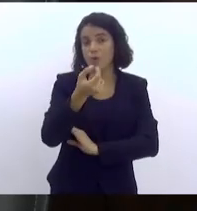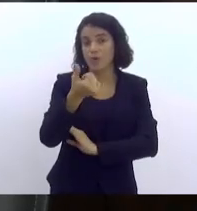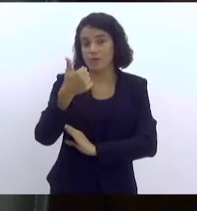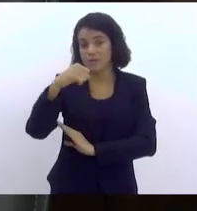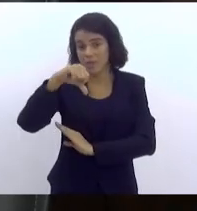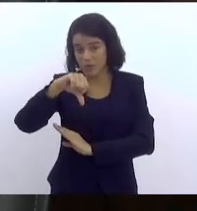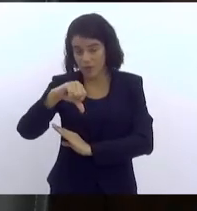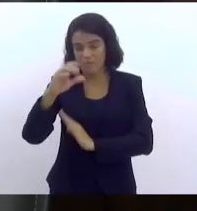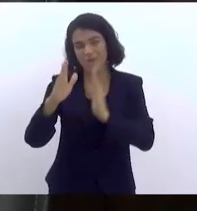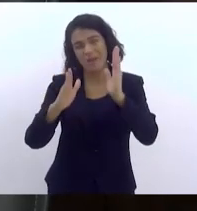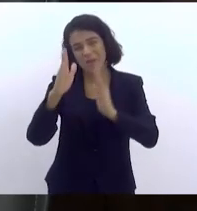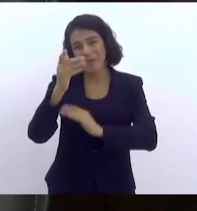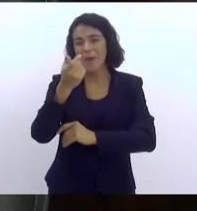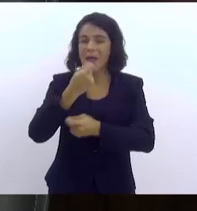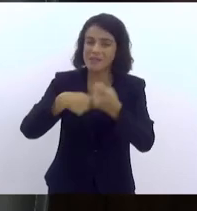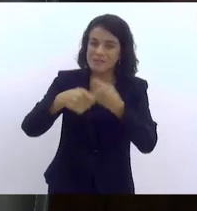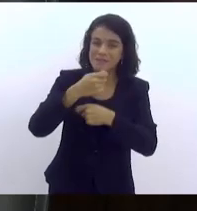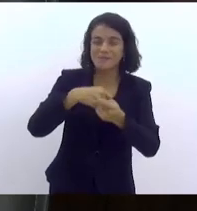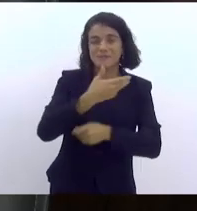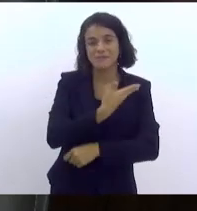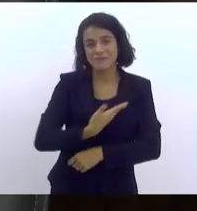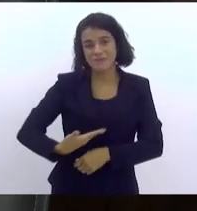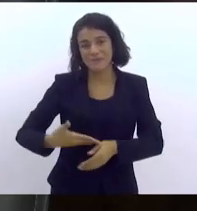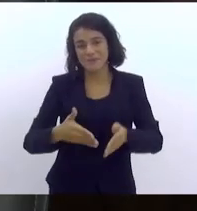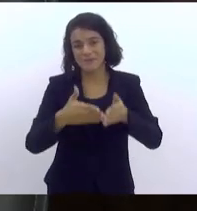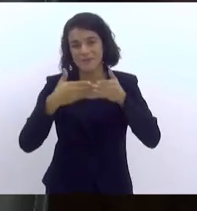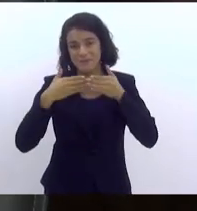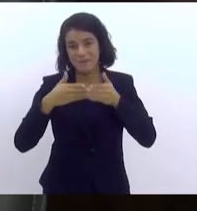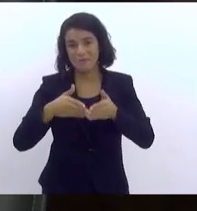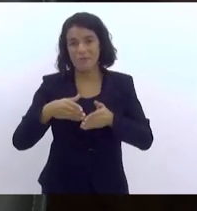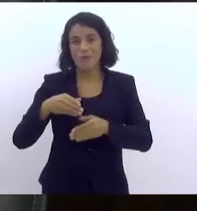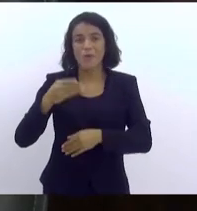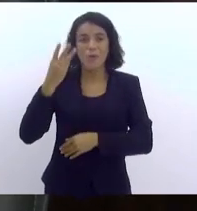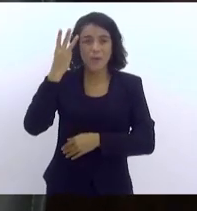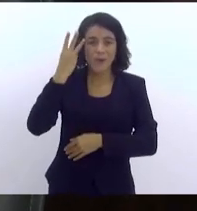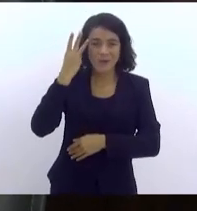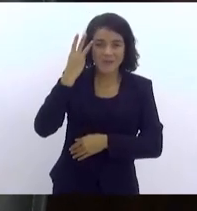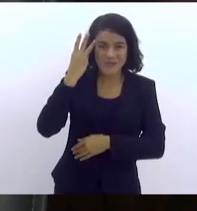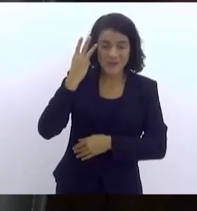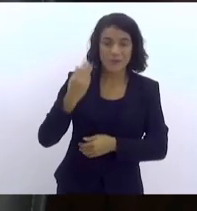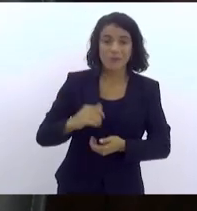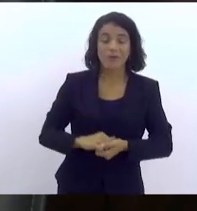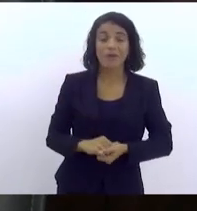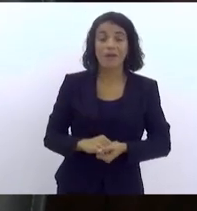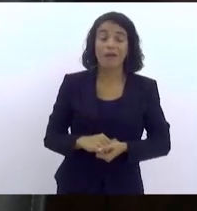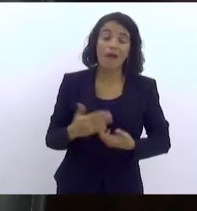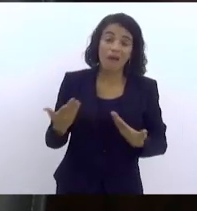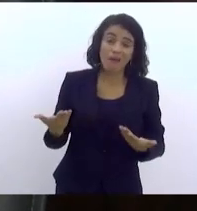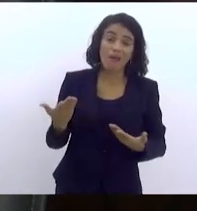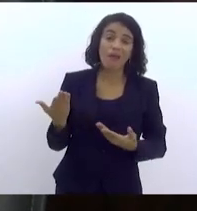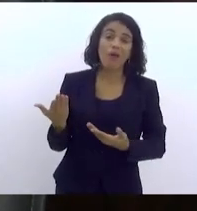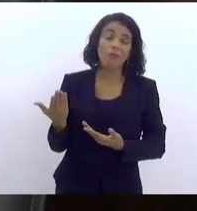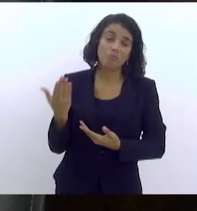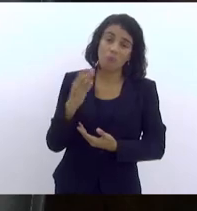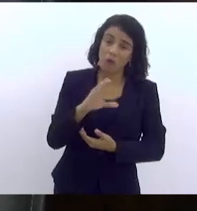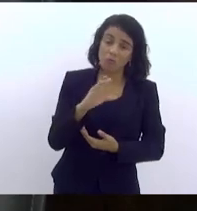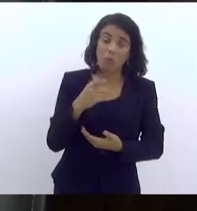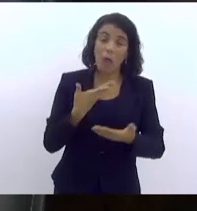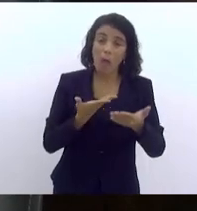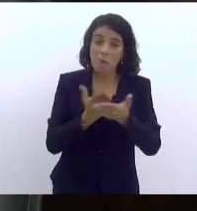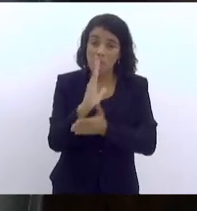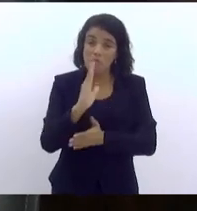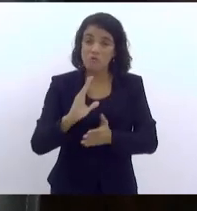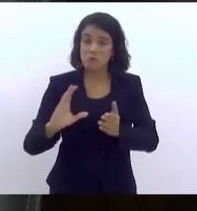período administrado pelo Governador afastado wilson witzel então aqui eu coloco a aprovação das contas de